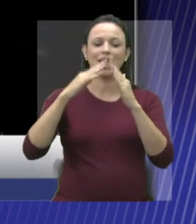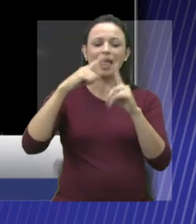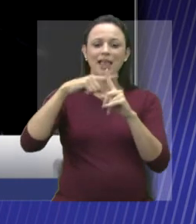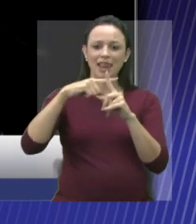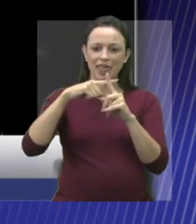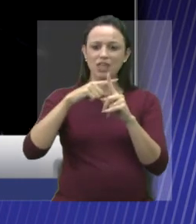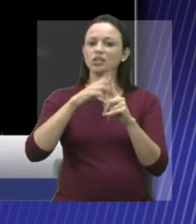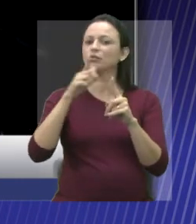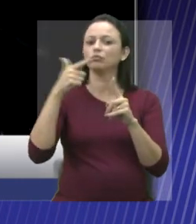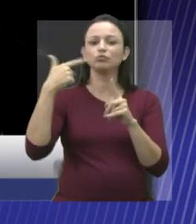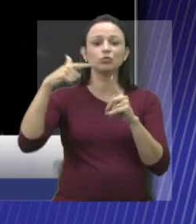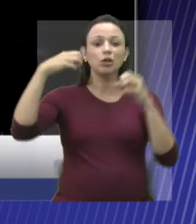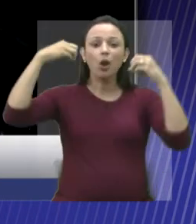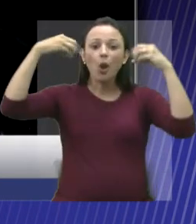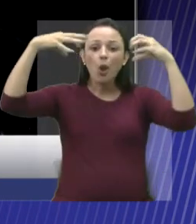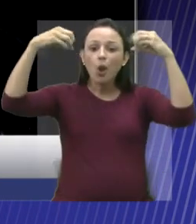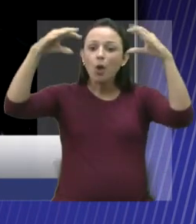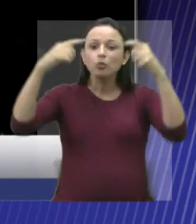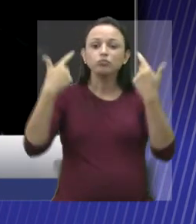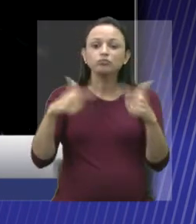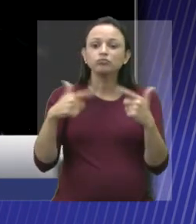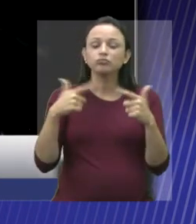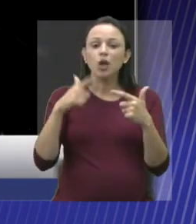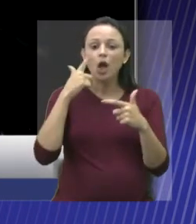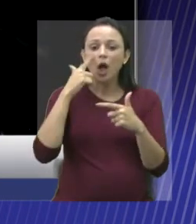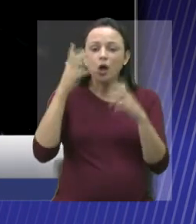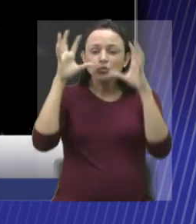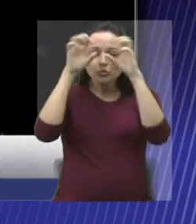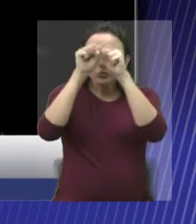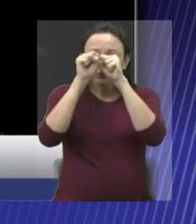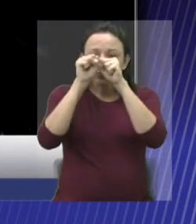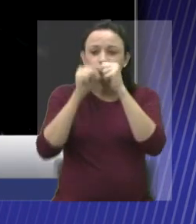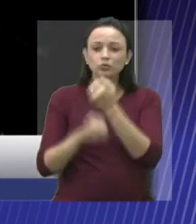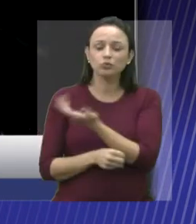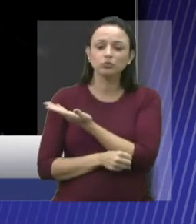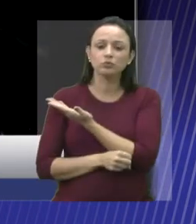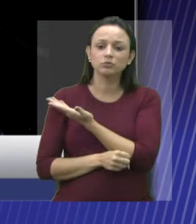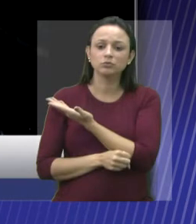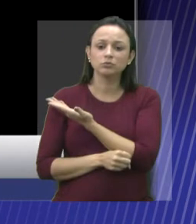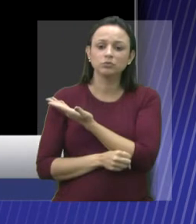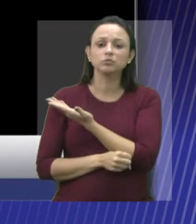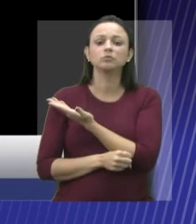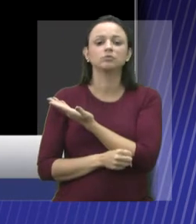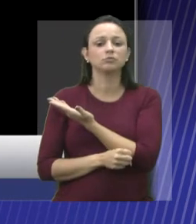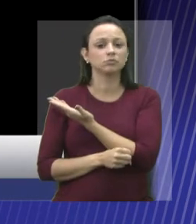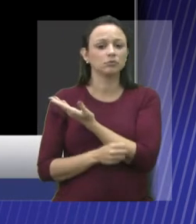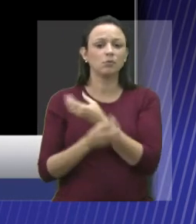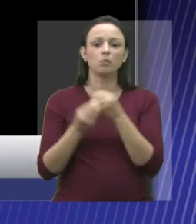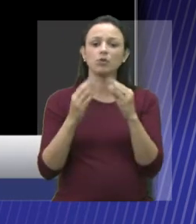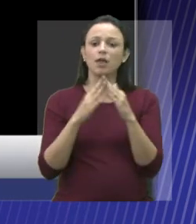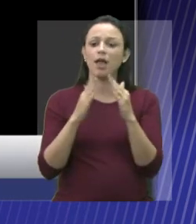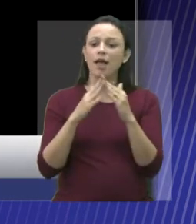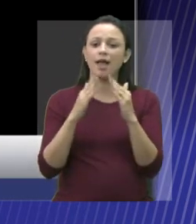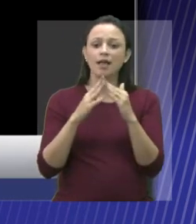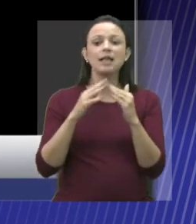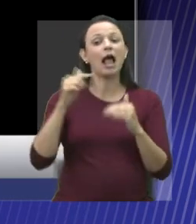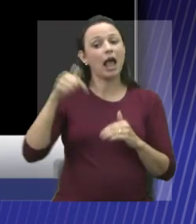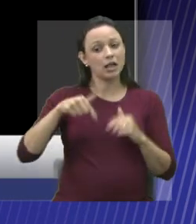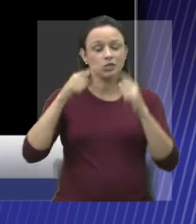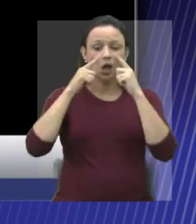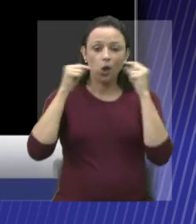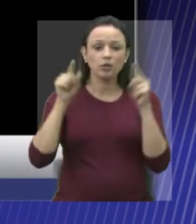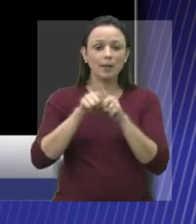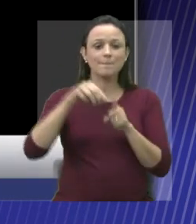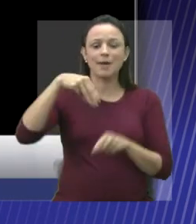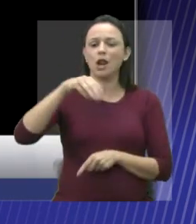iluminação na rua. Na praça, sim, dá uma olhada na situação. São várias as casas, inclusive aqui em Jaú, Maria